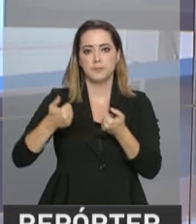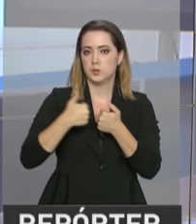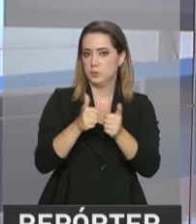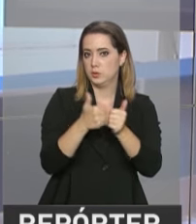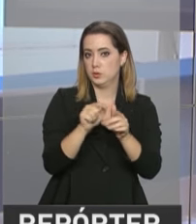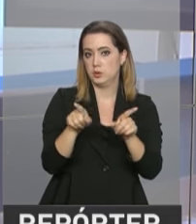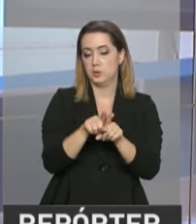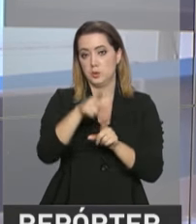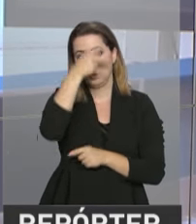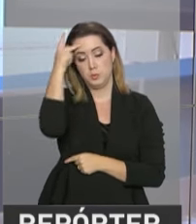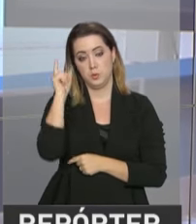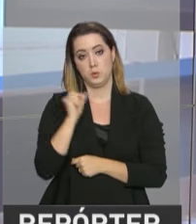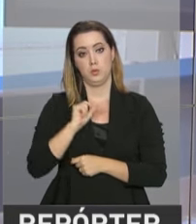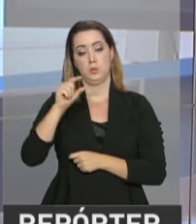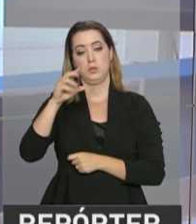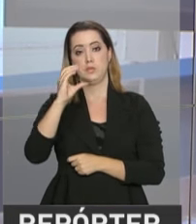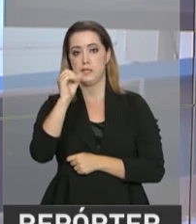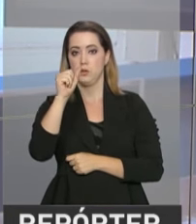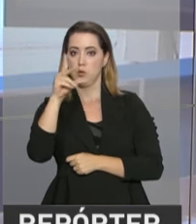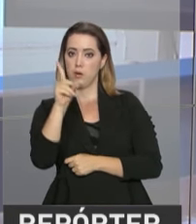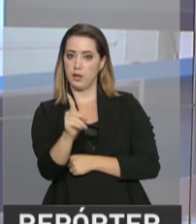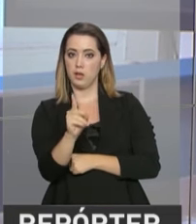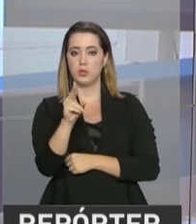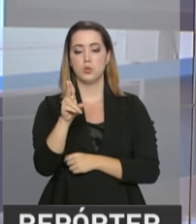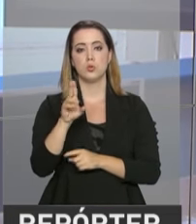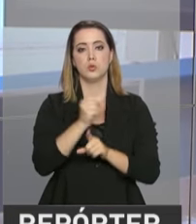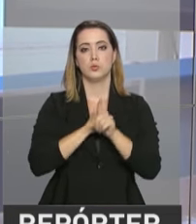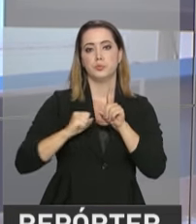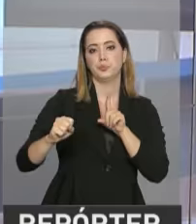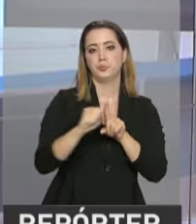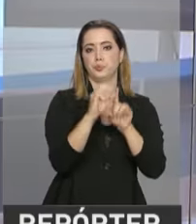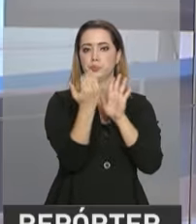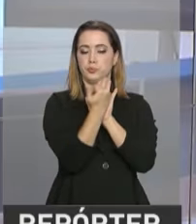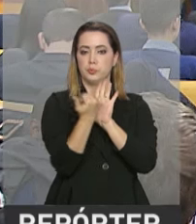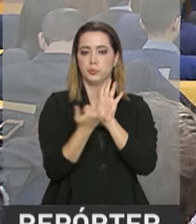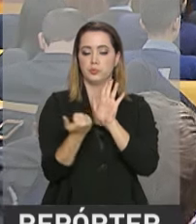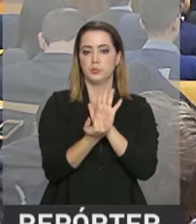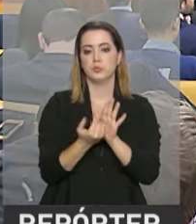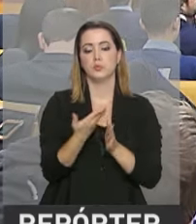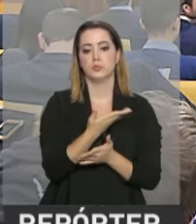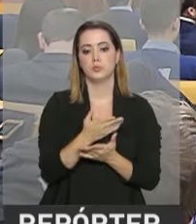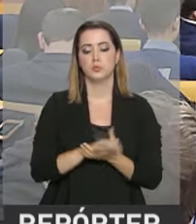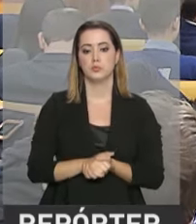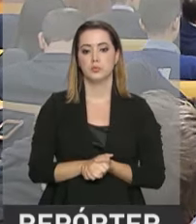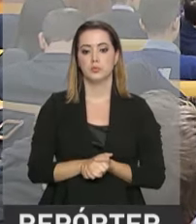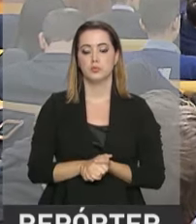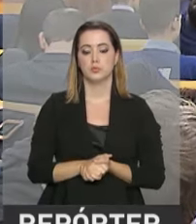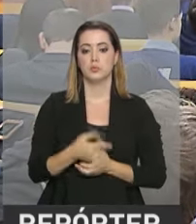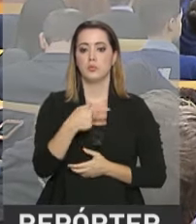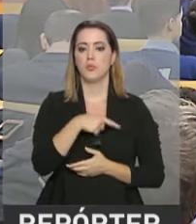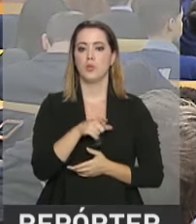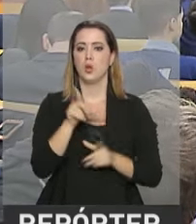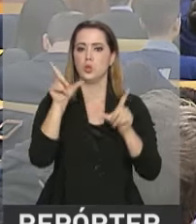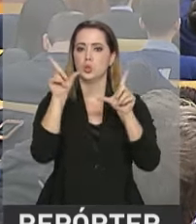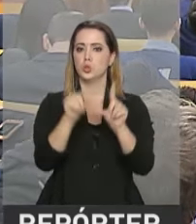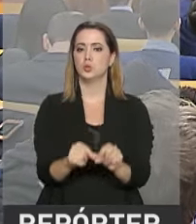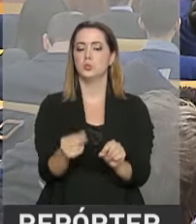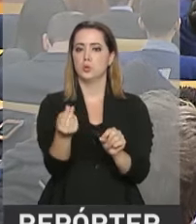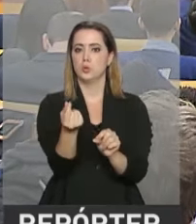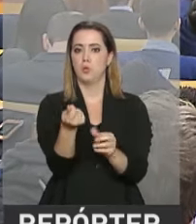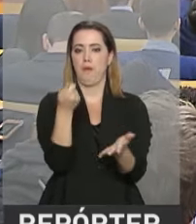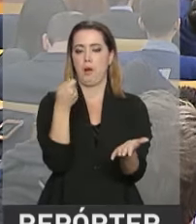jovens inscritos no cadastro único de sociis do governo federal descontos em shows